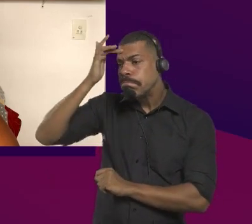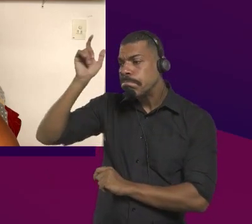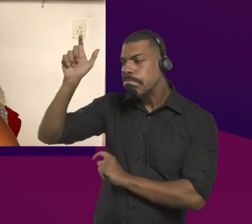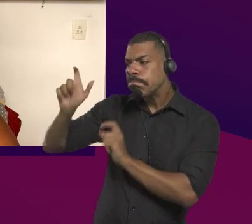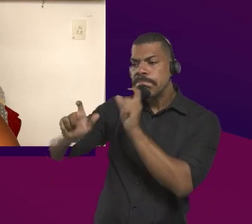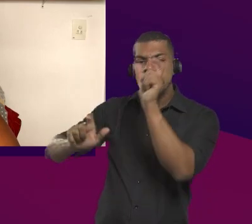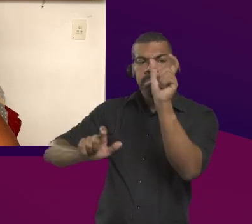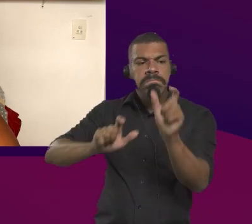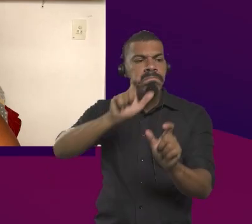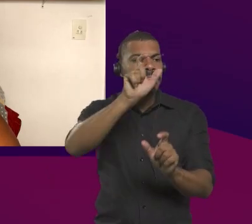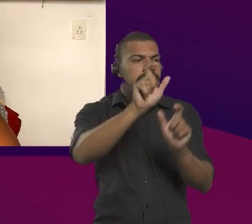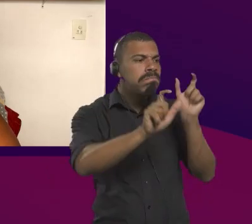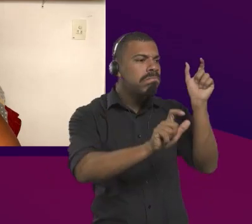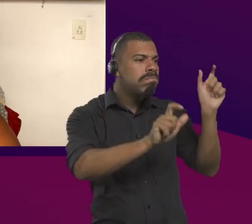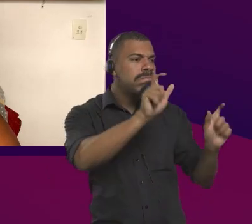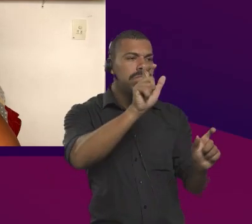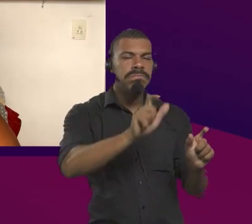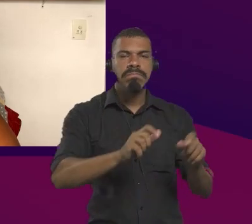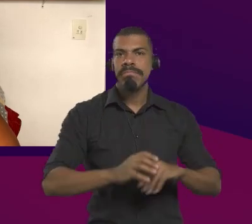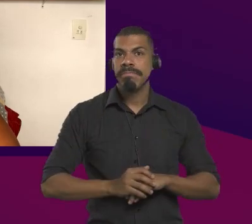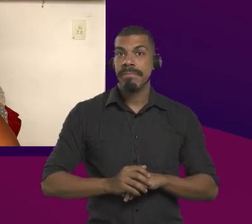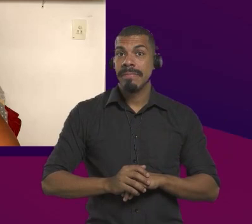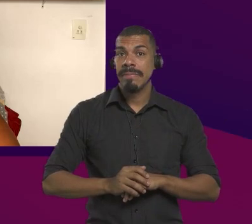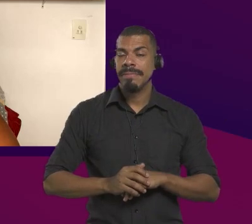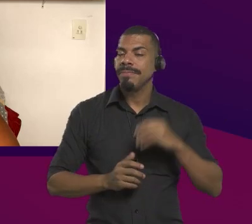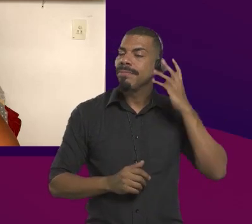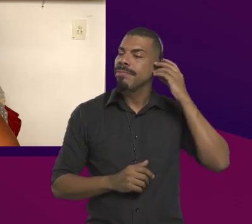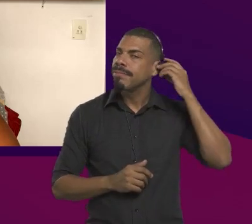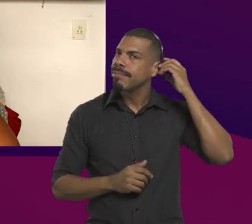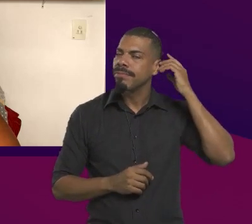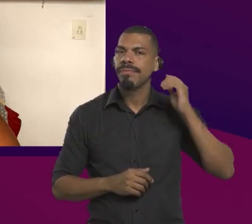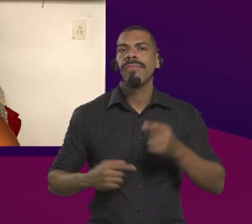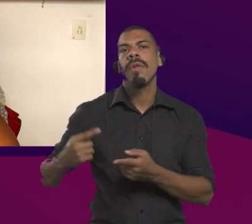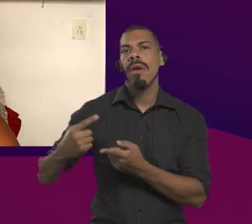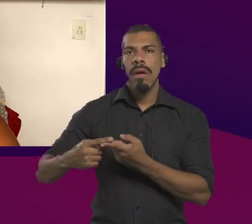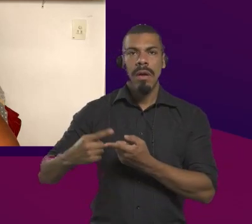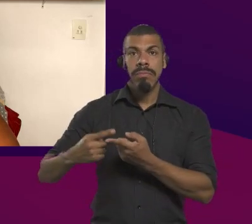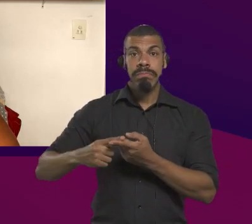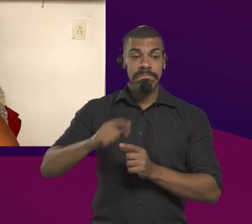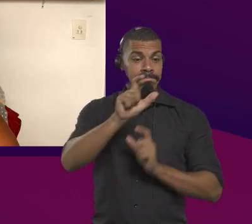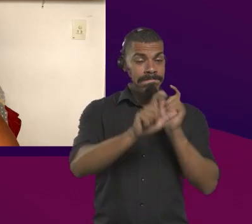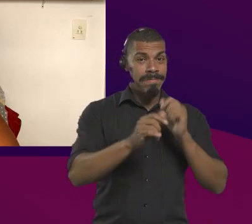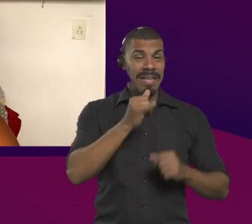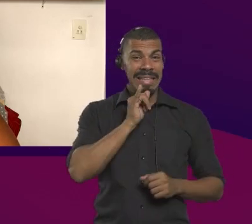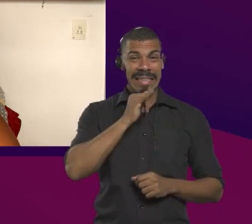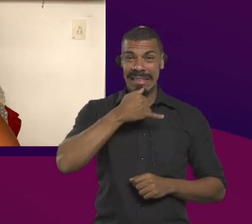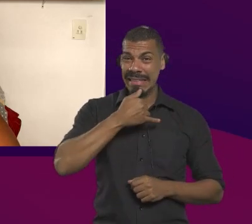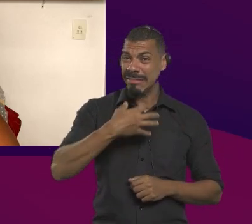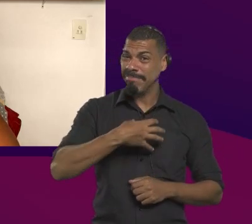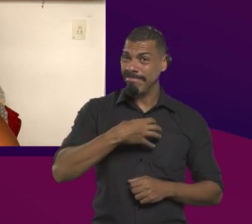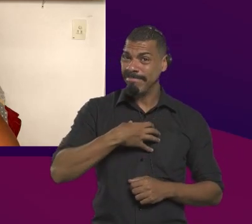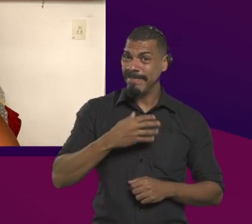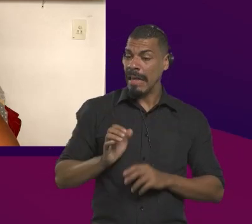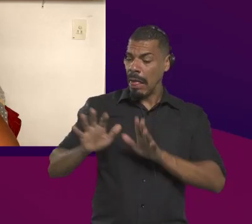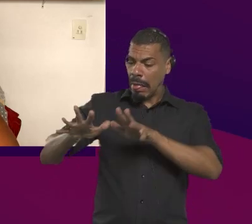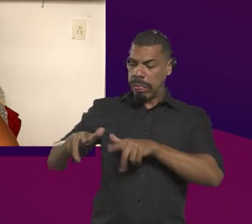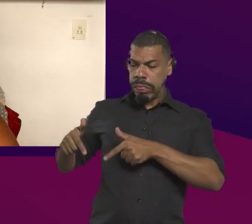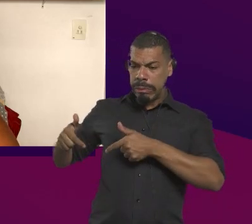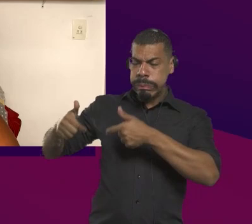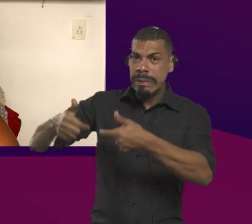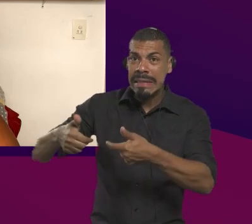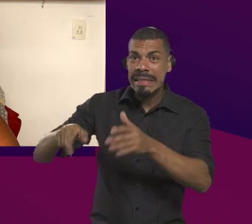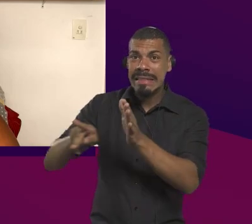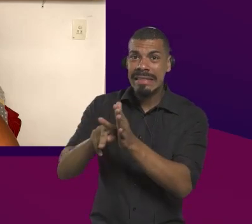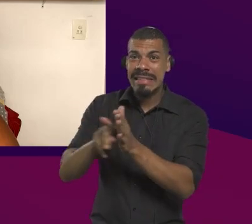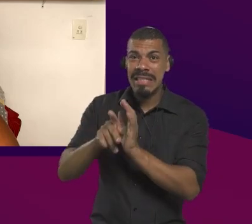tenham mais consistência nesse assunto para poder fazer mais cor e mais força. Porque, infelizmente, também, uma coisa que eu percebo é uma luta de egos, uma guerra